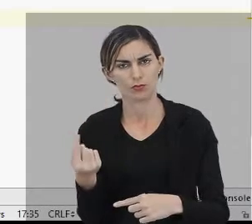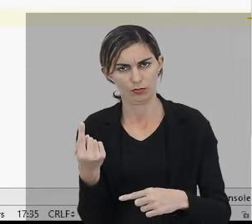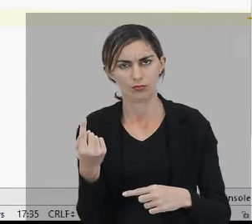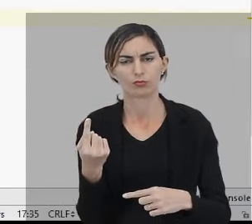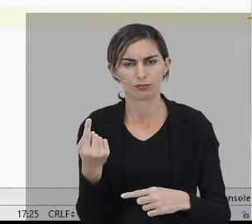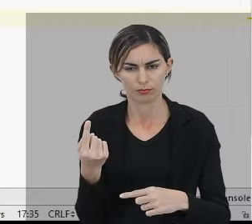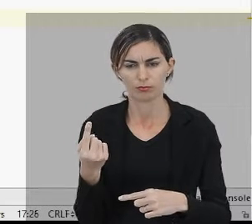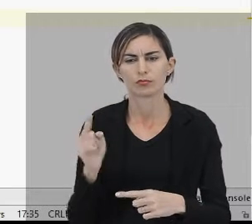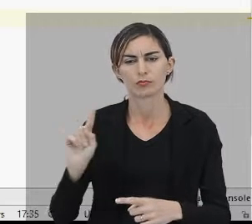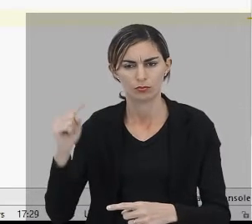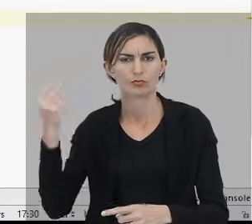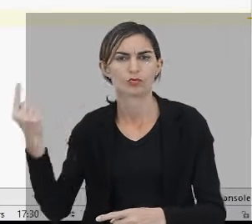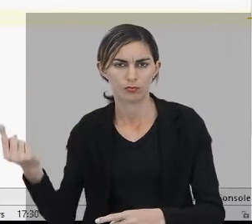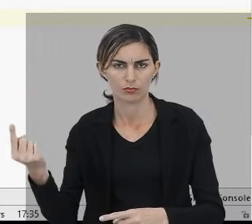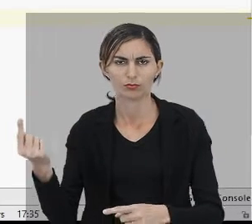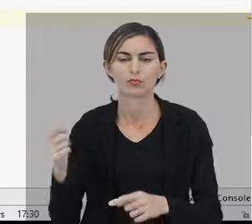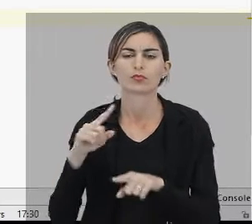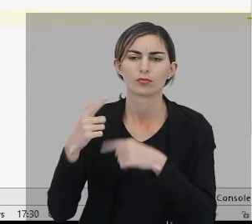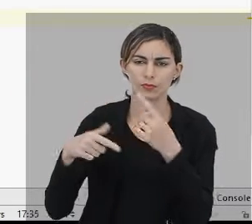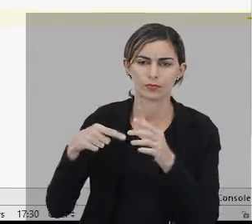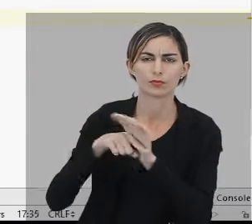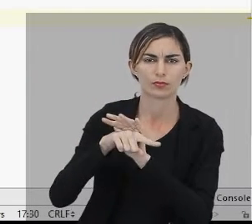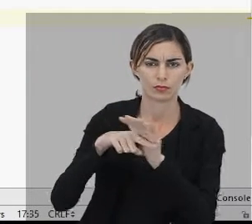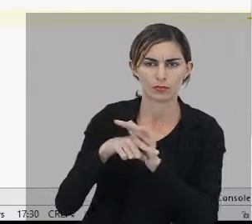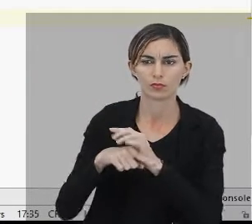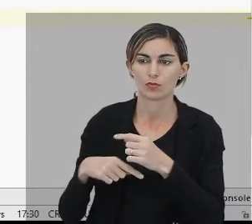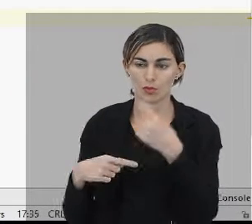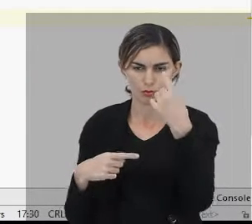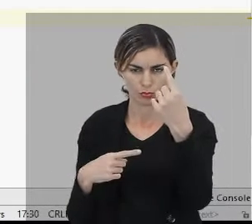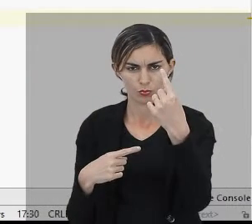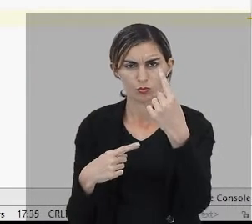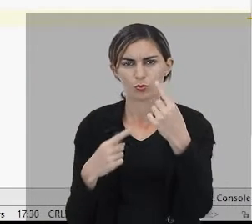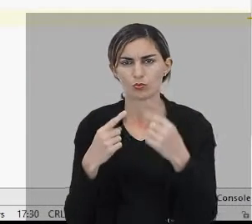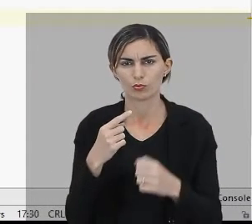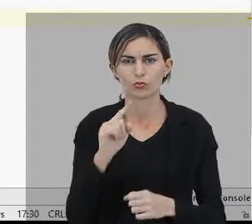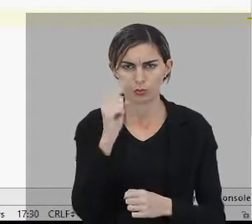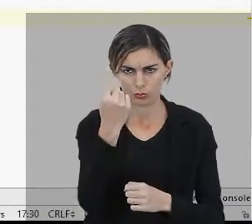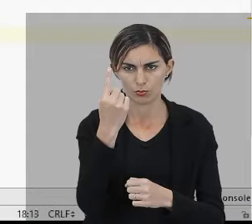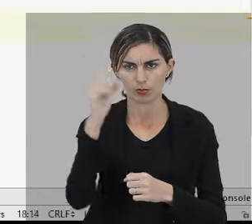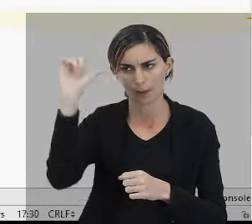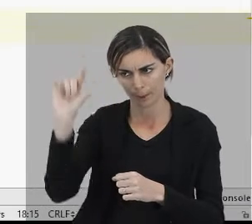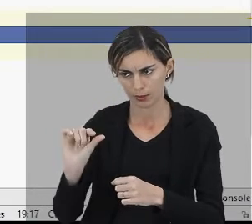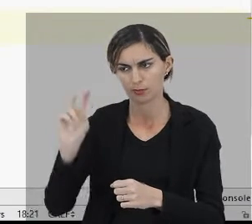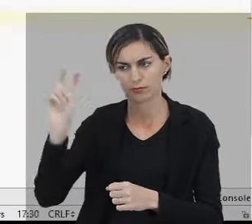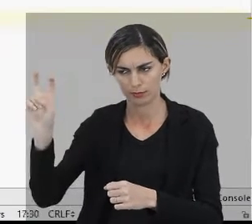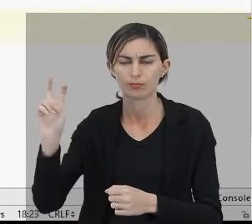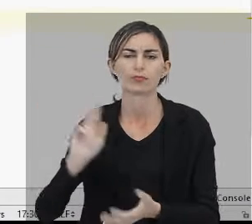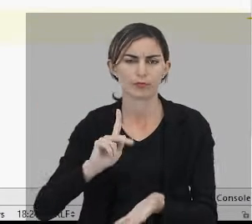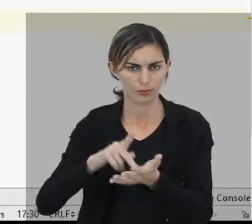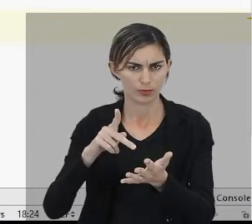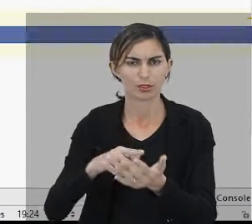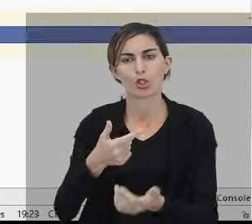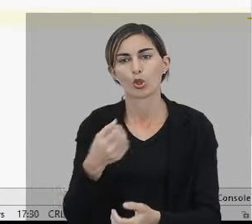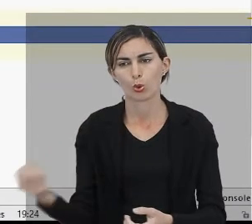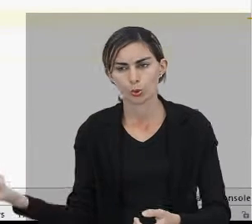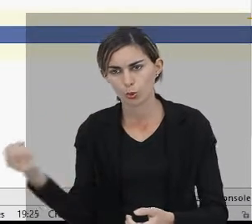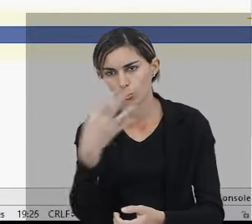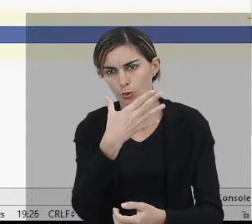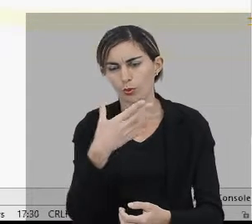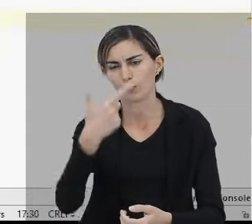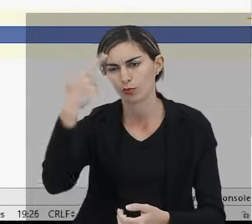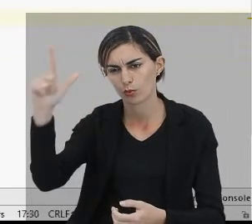1. Aí sim ele verifica, 1 é menor do que 5, verdadeiro. Ele cria um novo